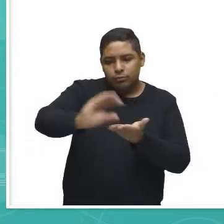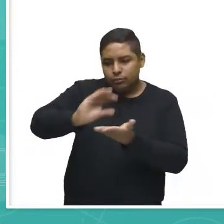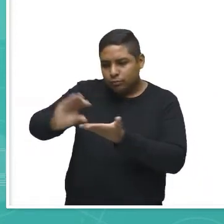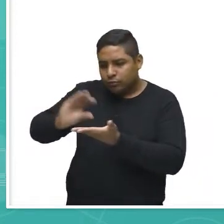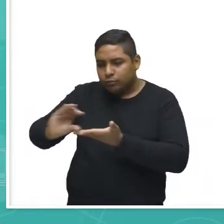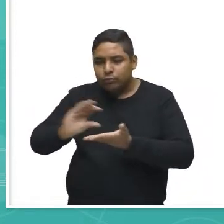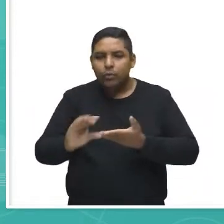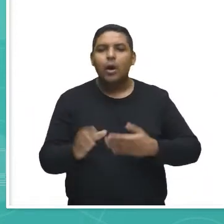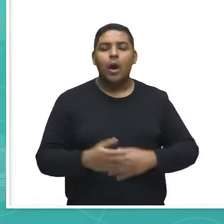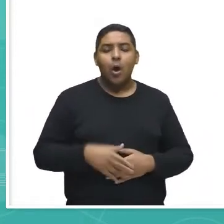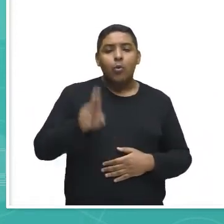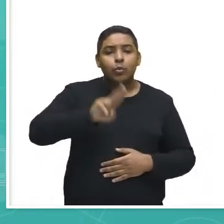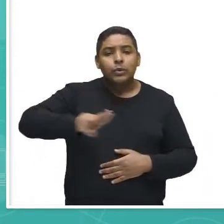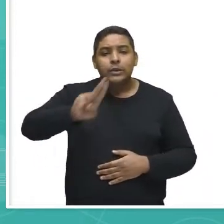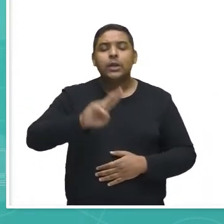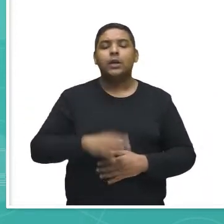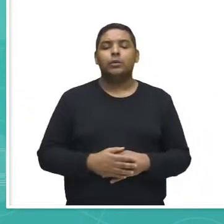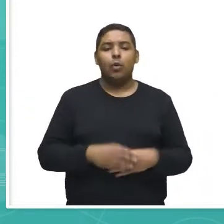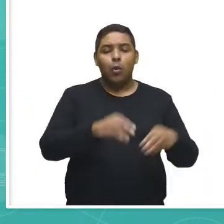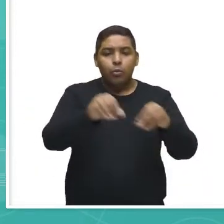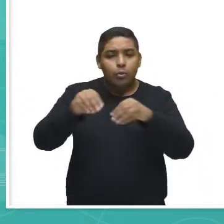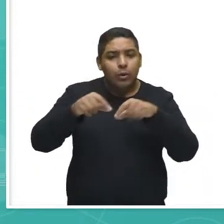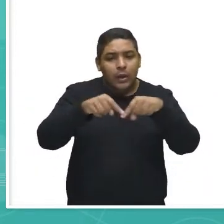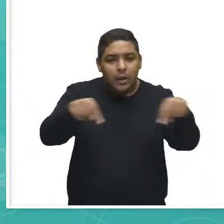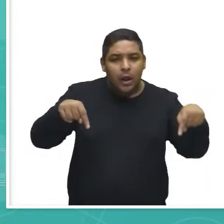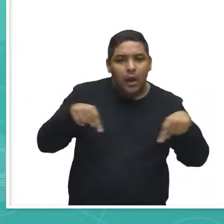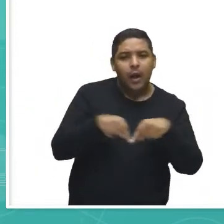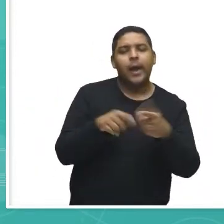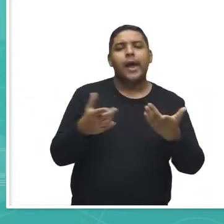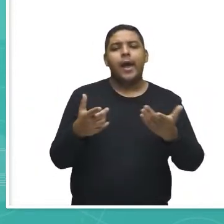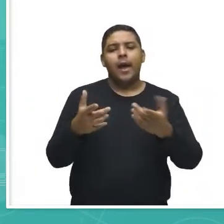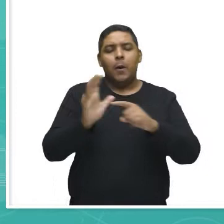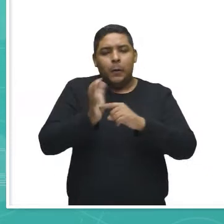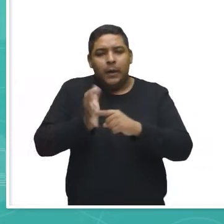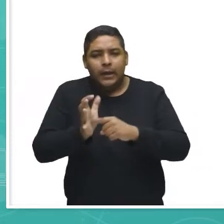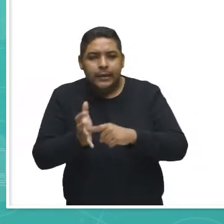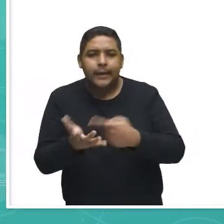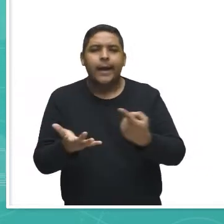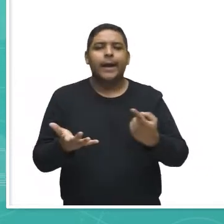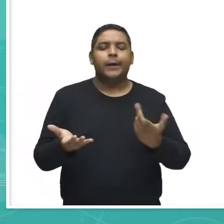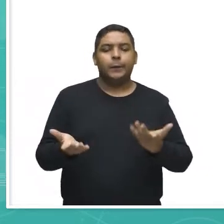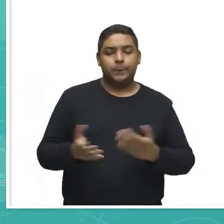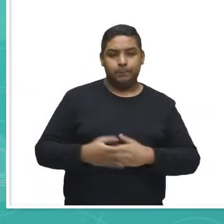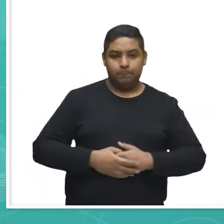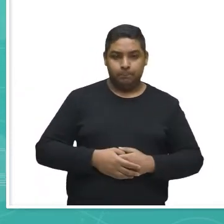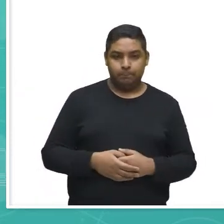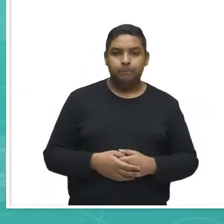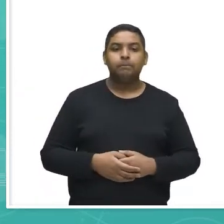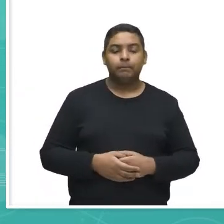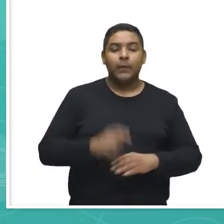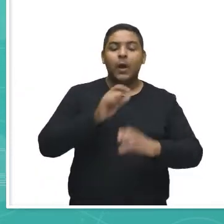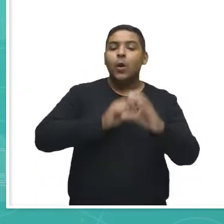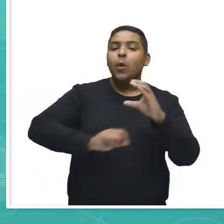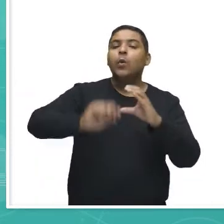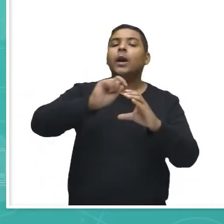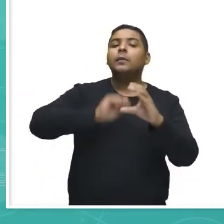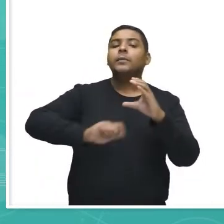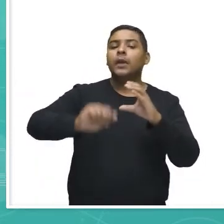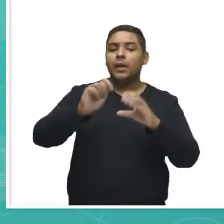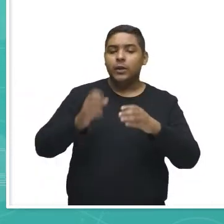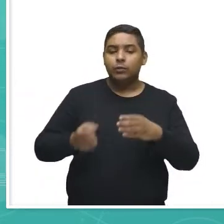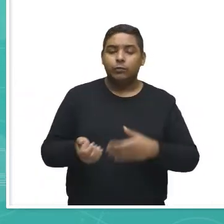gente observa tudo isso nesse sistema capitalista. Agora, o capitalismo, né? Ele vai